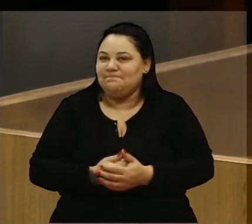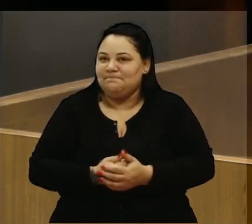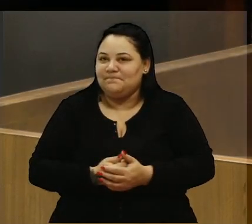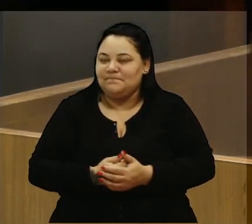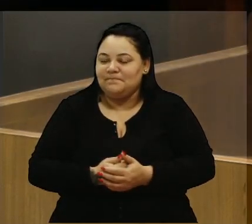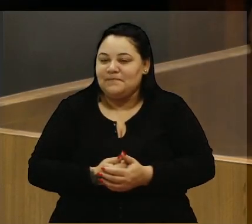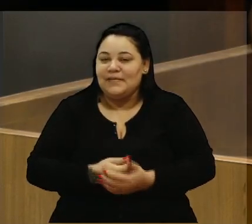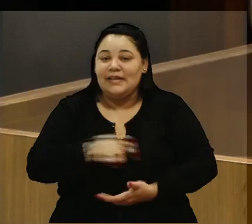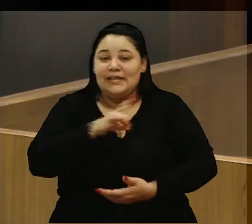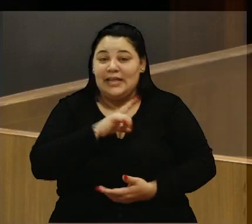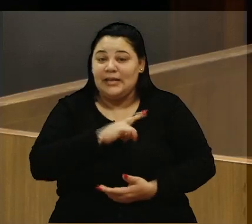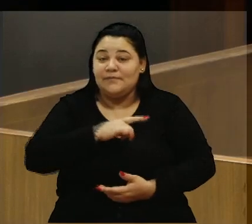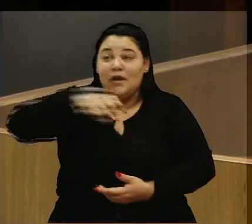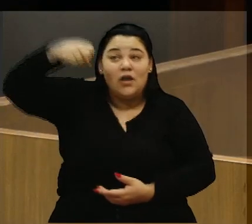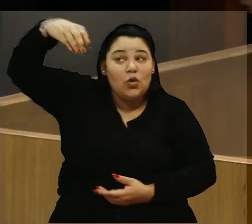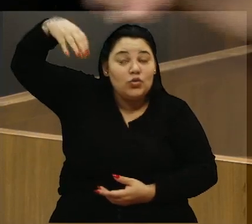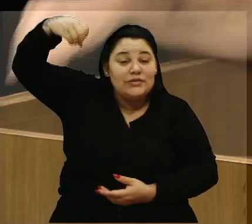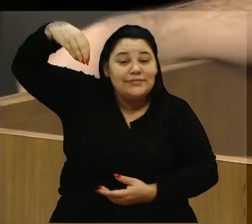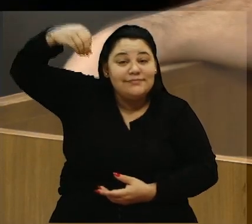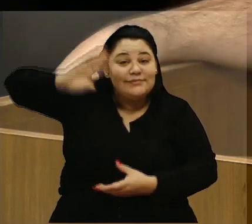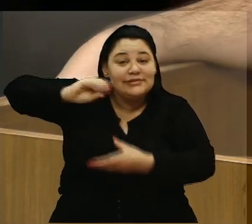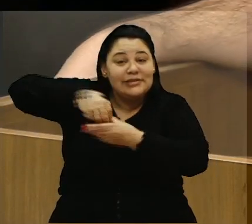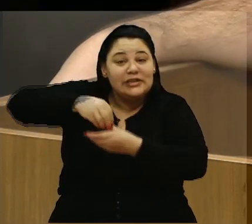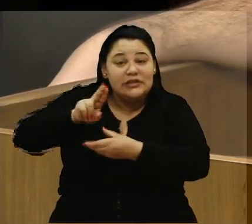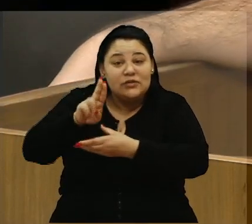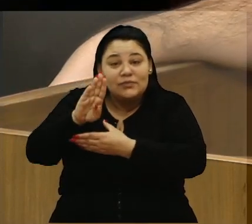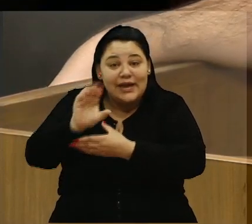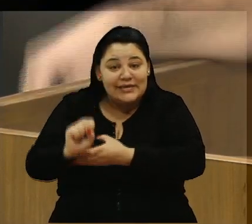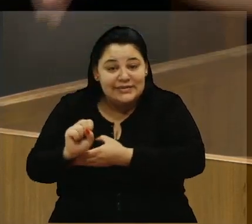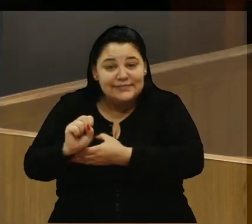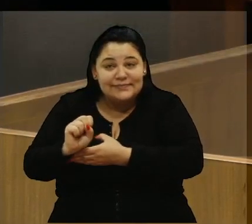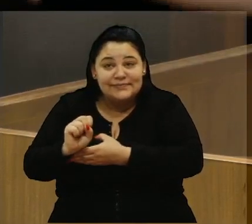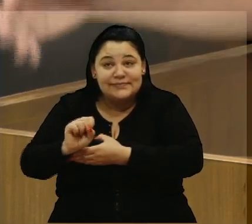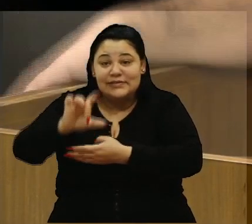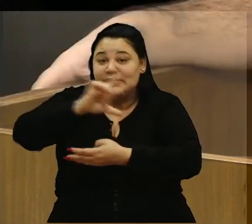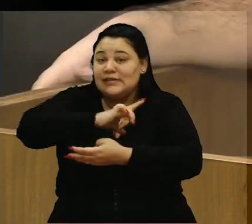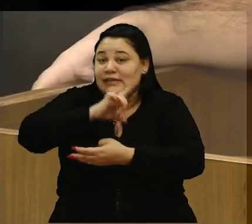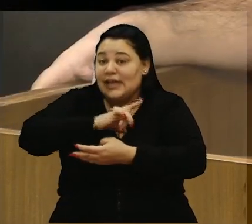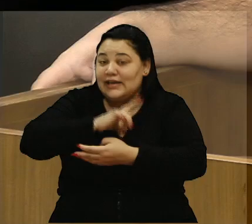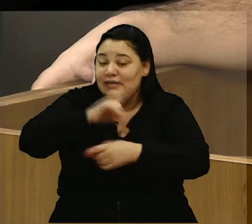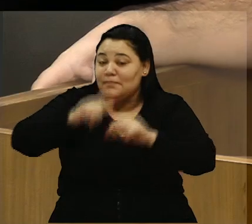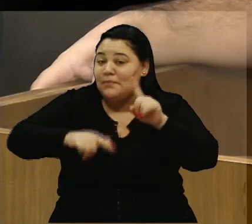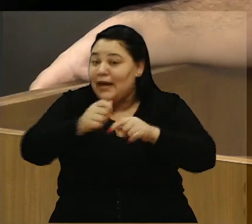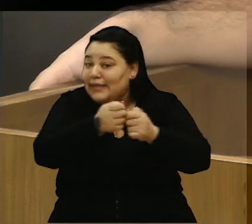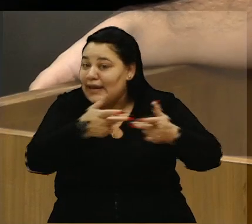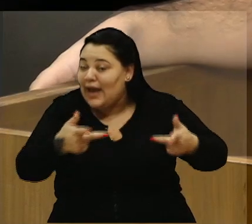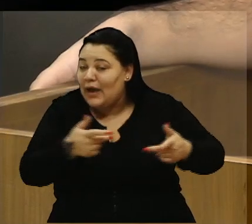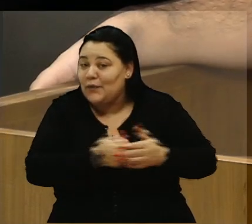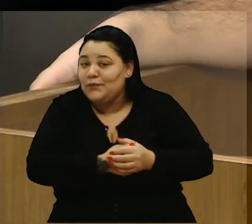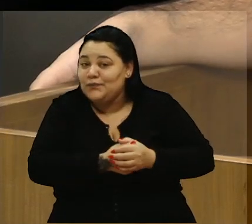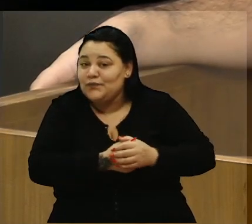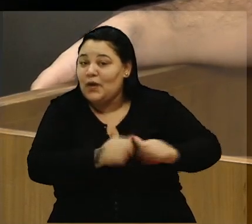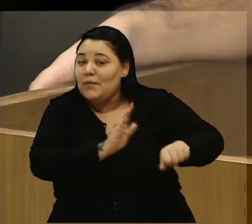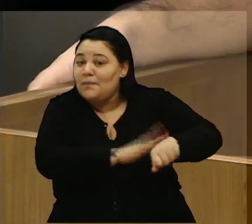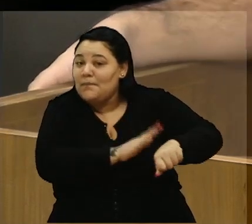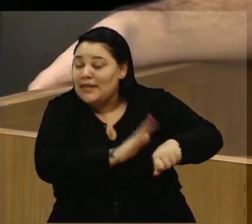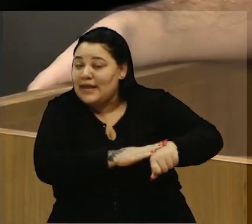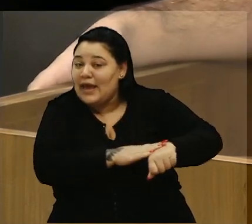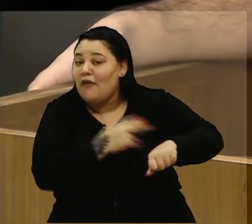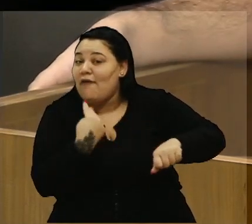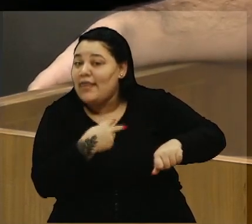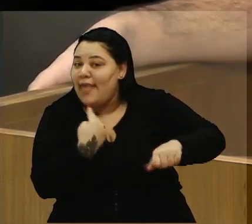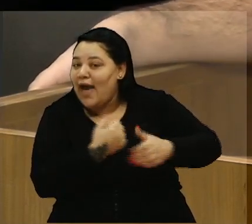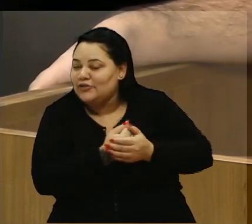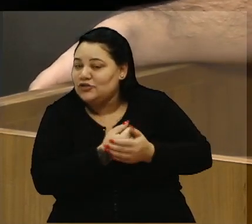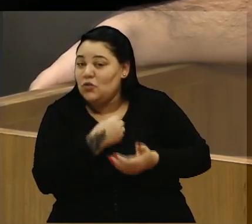Tem energia que se gasta na UBS, tem os insumos, prazos de validade, o médico